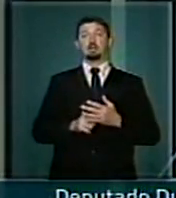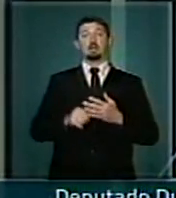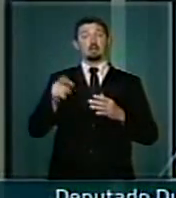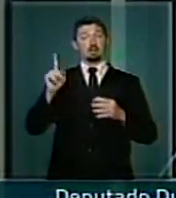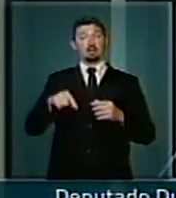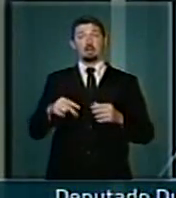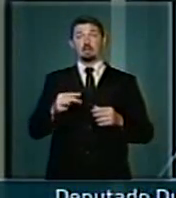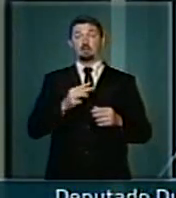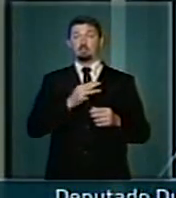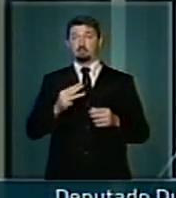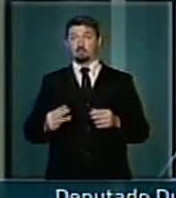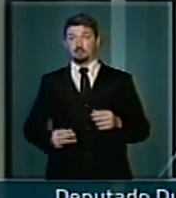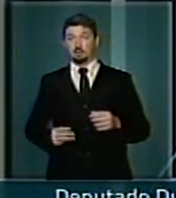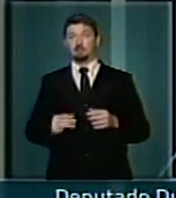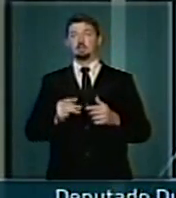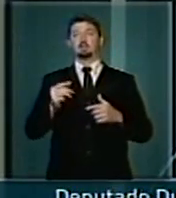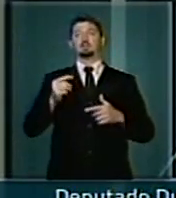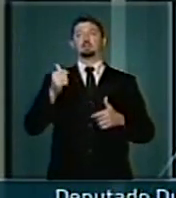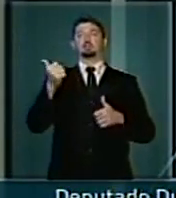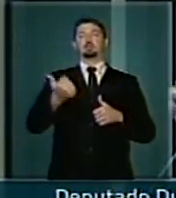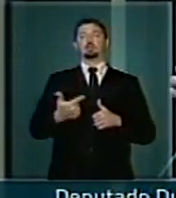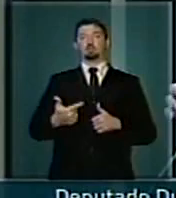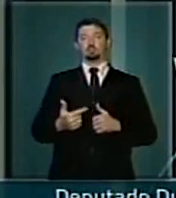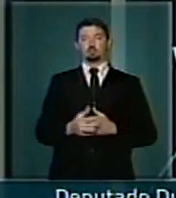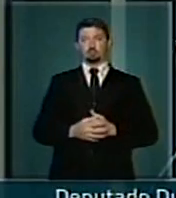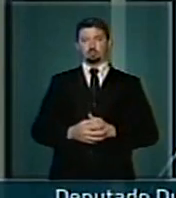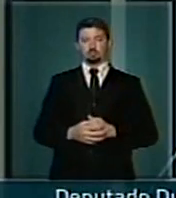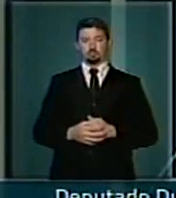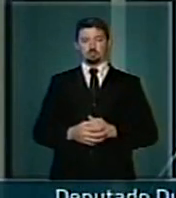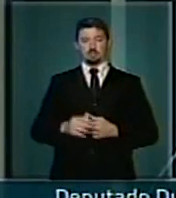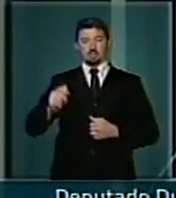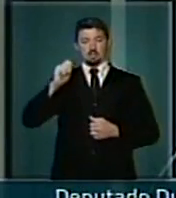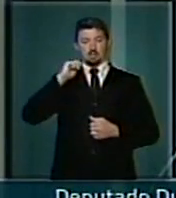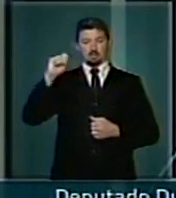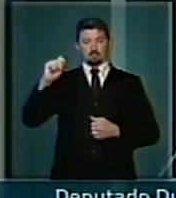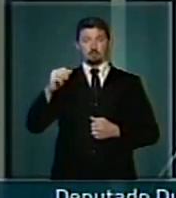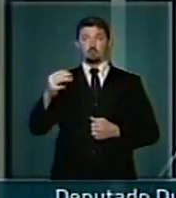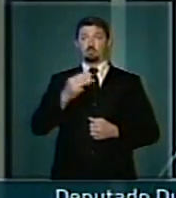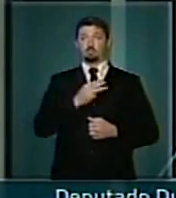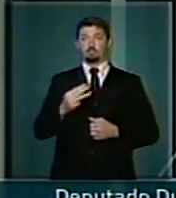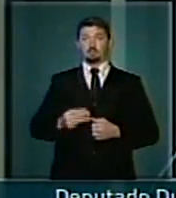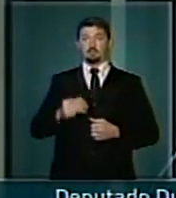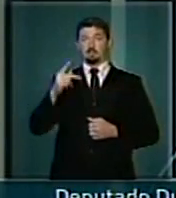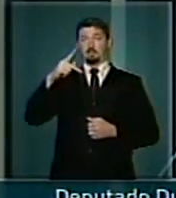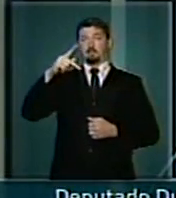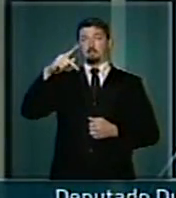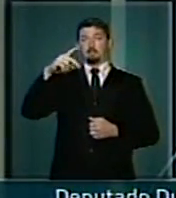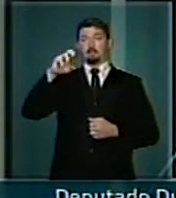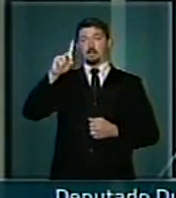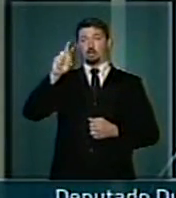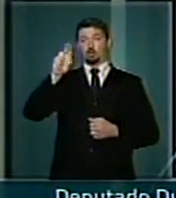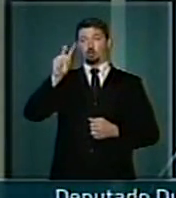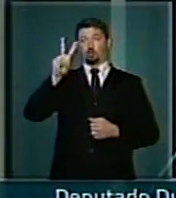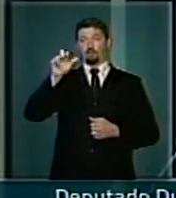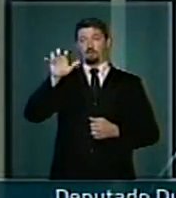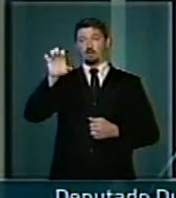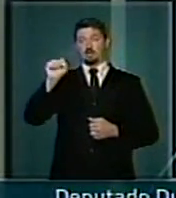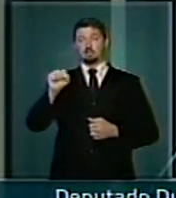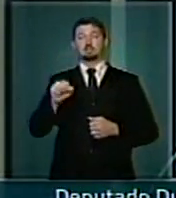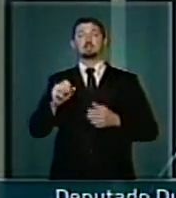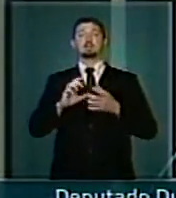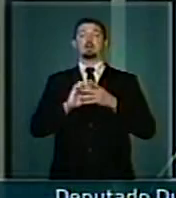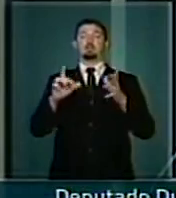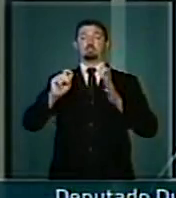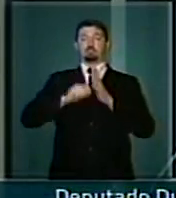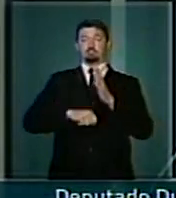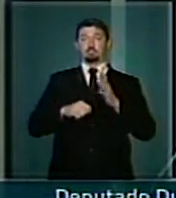o ministro em exercício. Em abril, o ministro Pedro Novaes assinou uma portaria dando